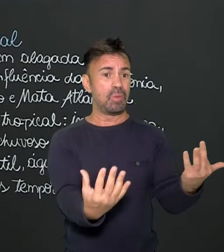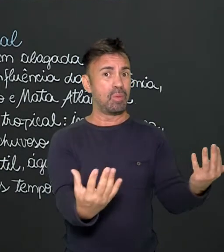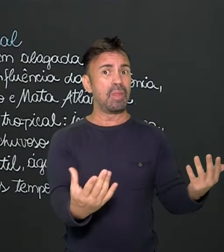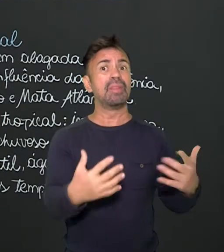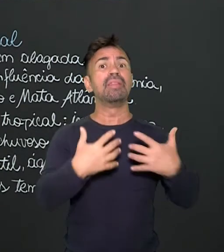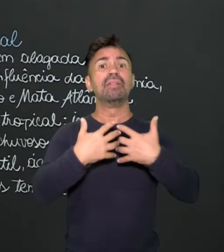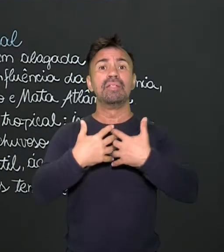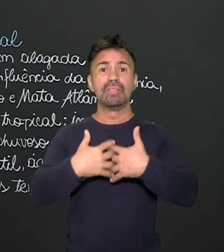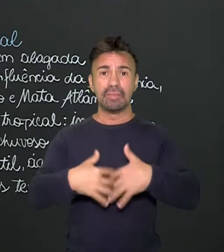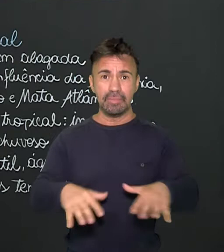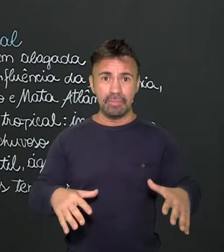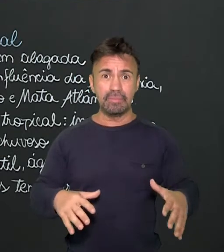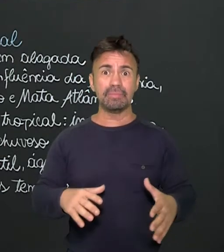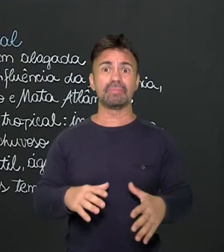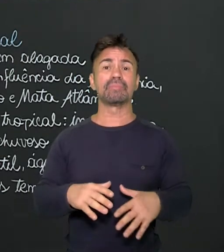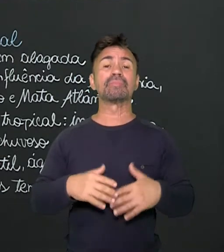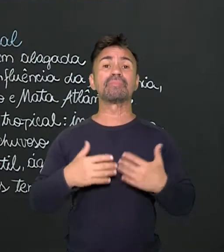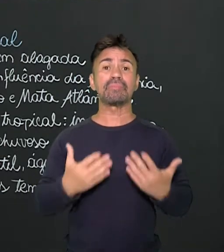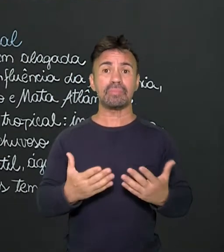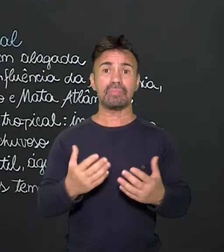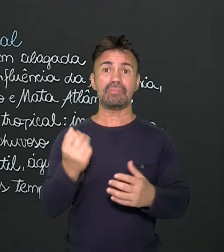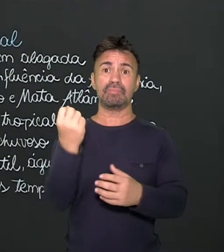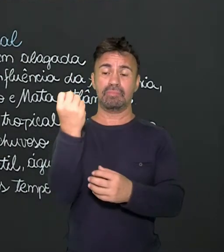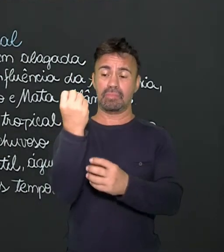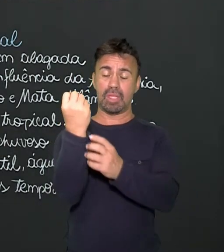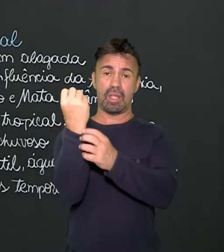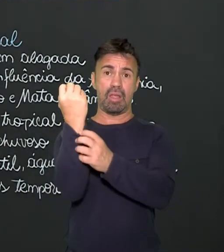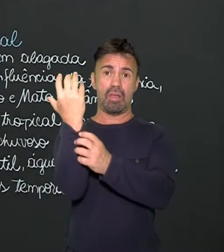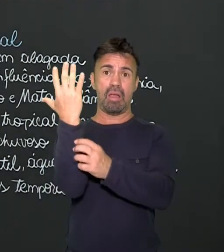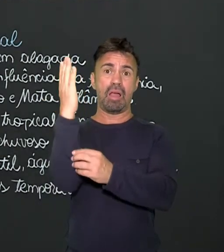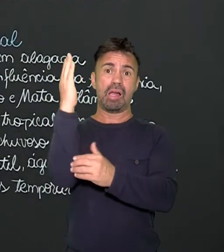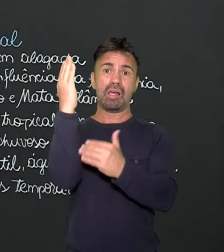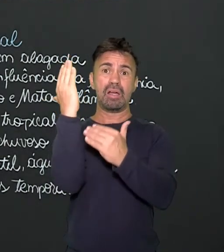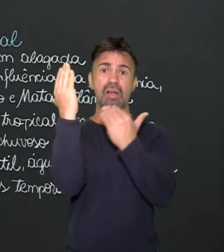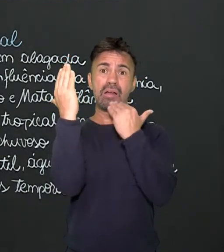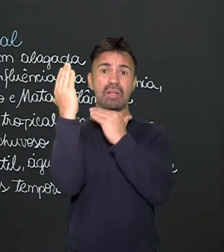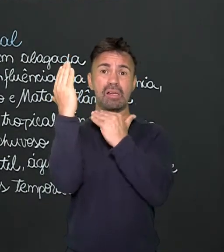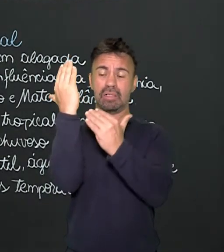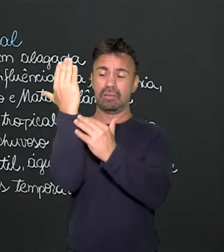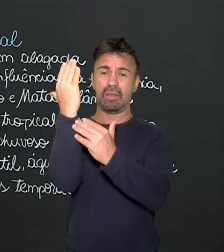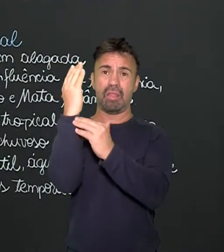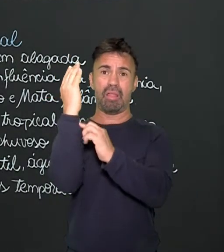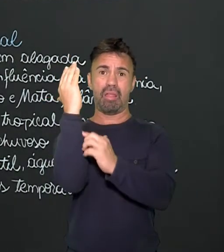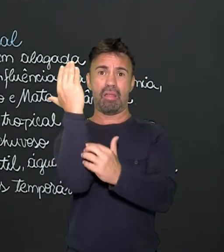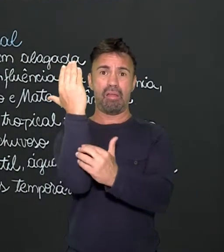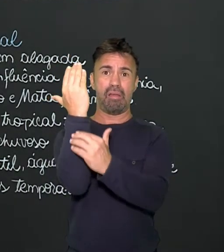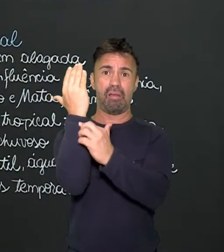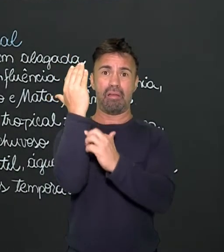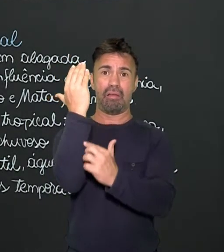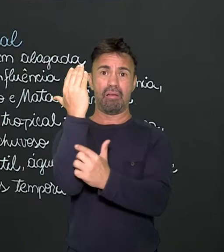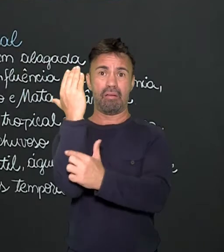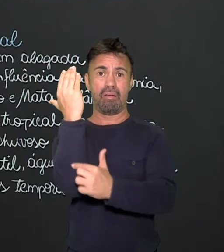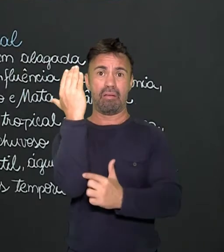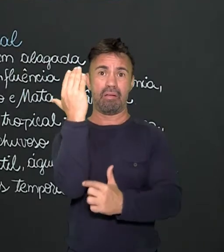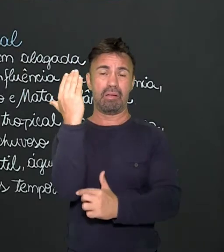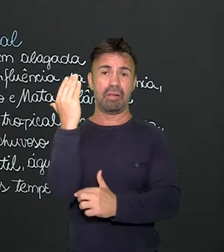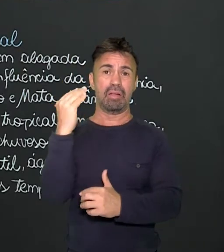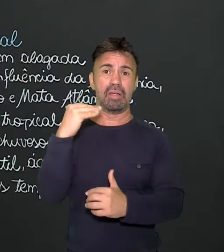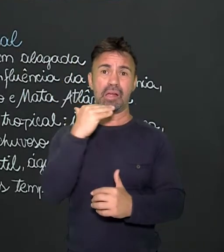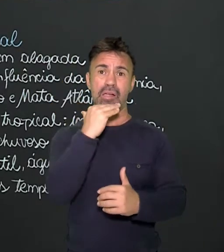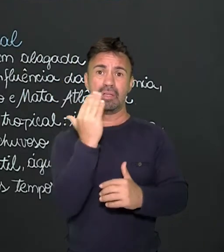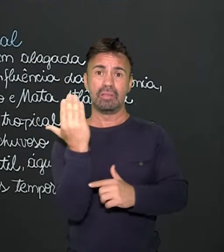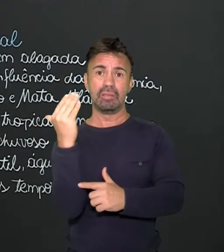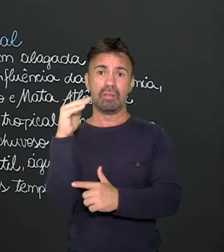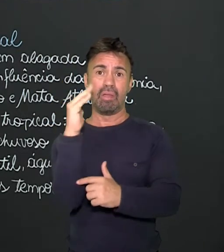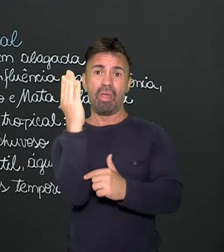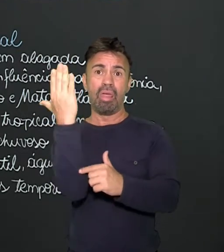relação realmente muito natural. Então, esses caules assim tortuosos, eles têm essa característica. Eles têm as raízes profundas,